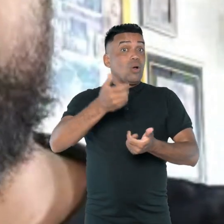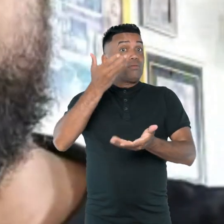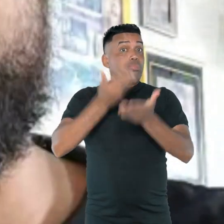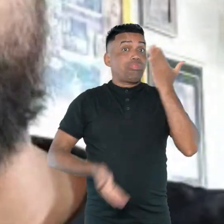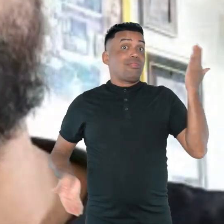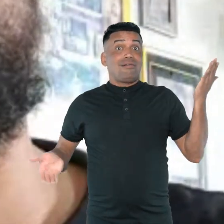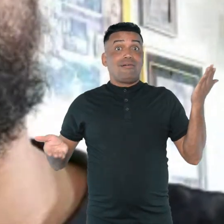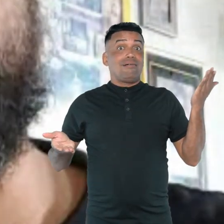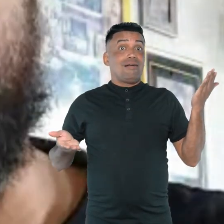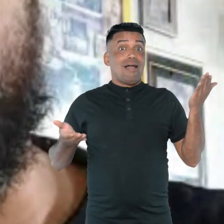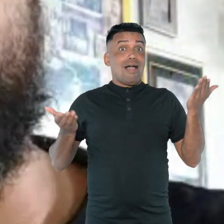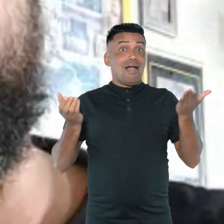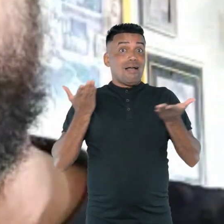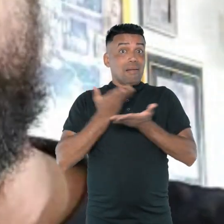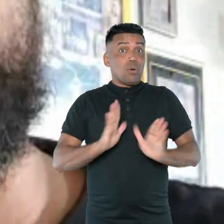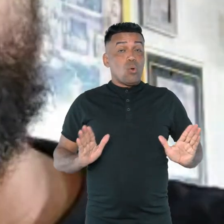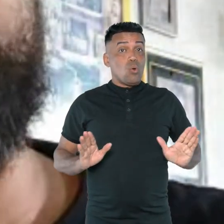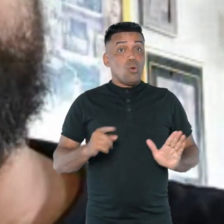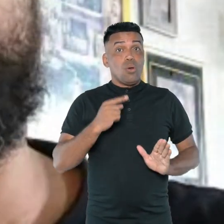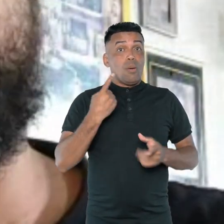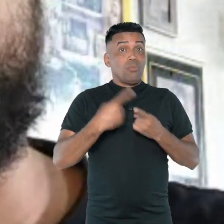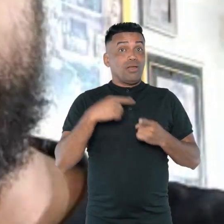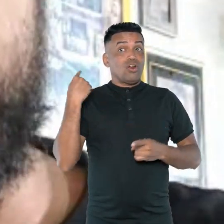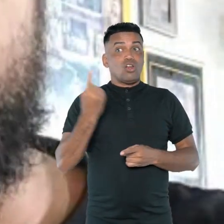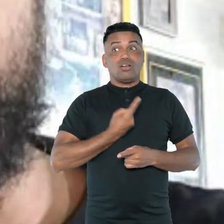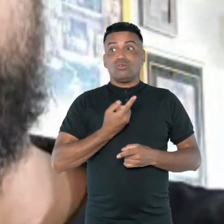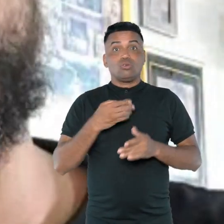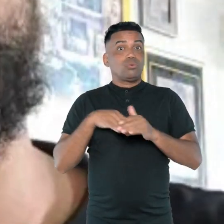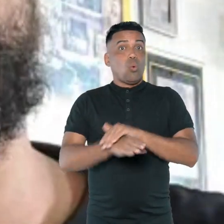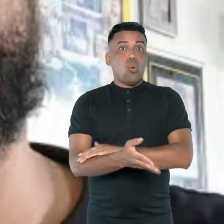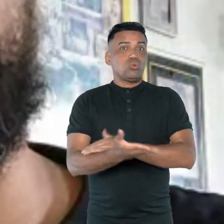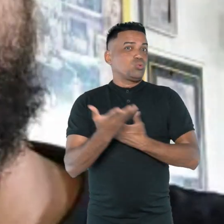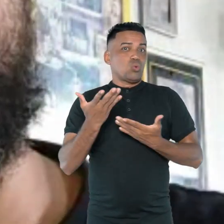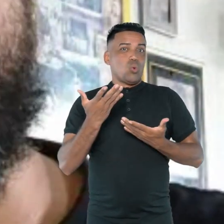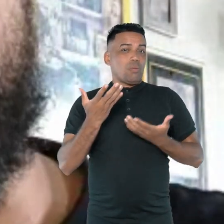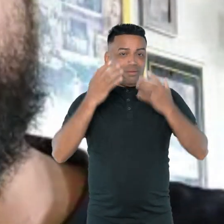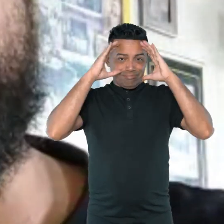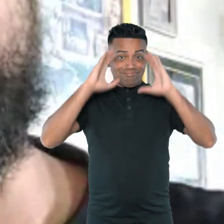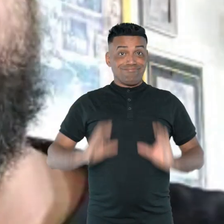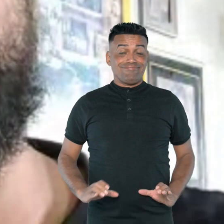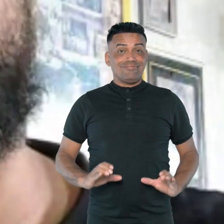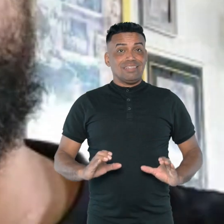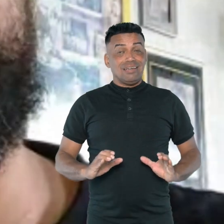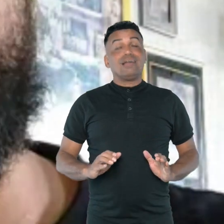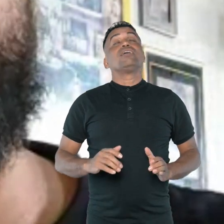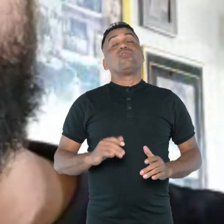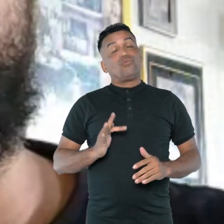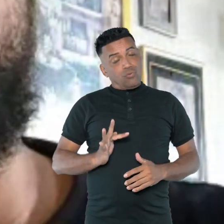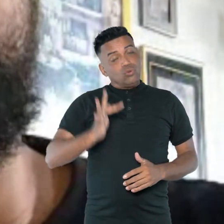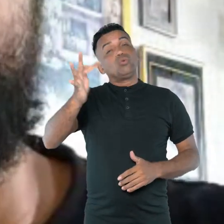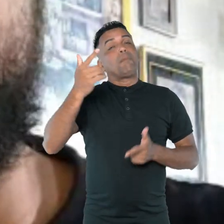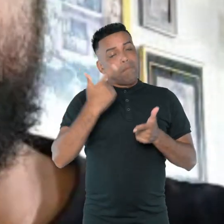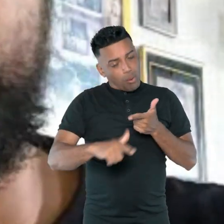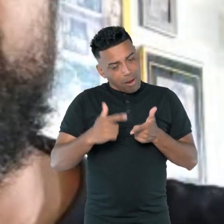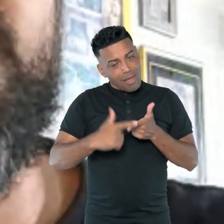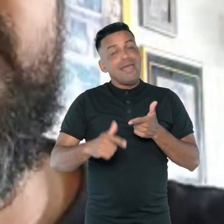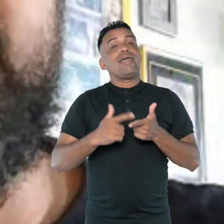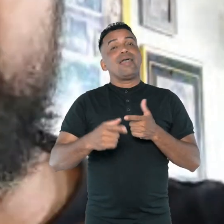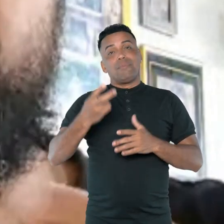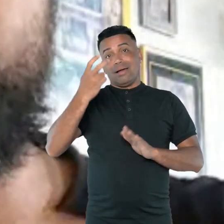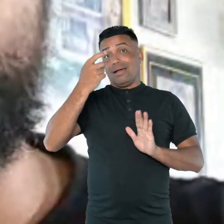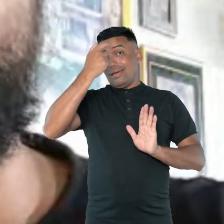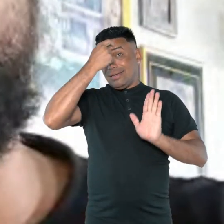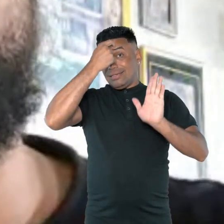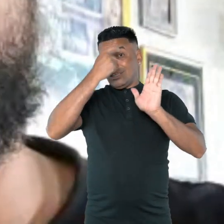causa disso, porque a gente não soube lidar. E eu acho que a gente vai ter problemas por causa da inteligência artificial, mas eu acho